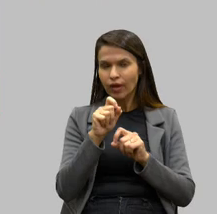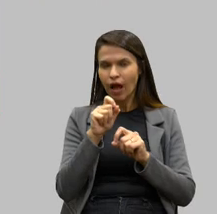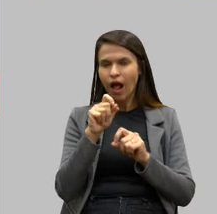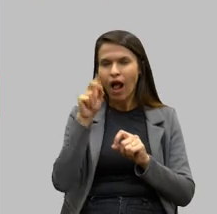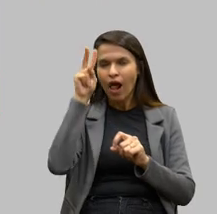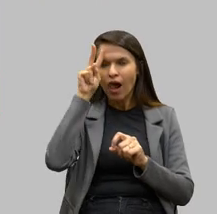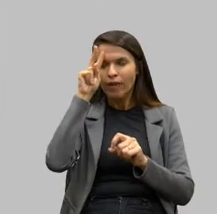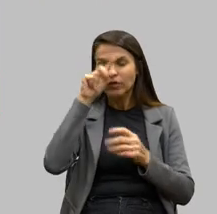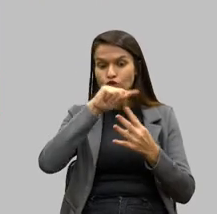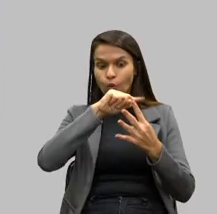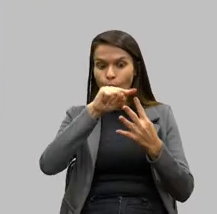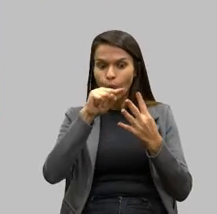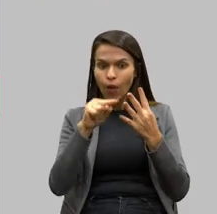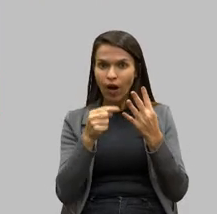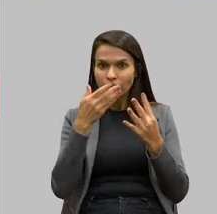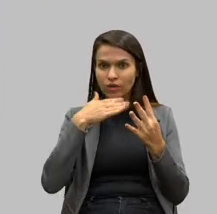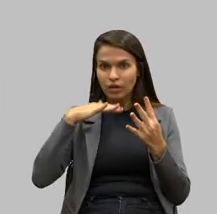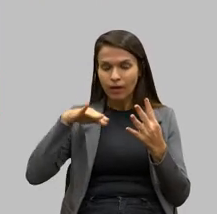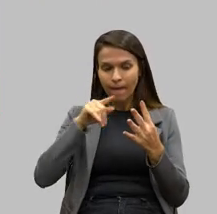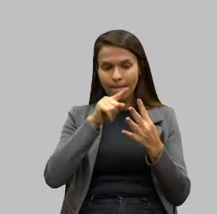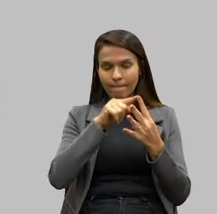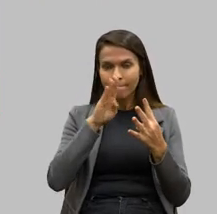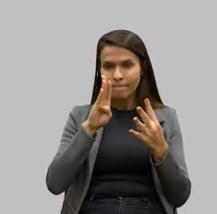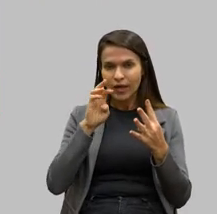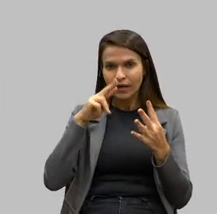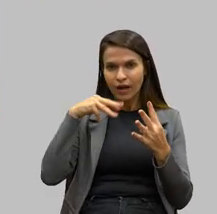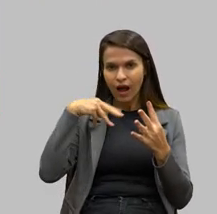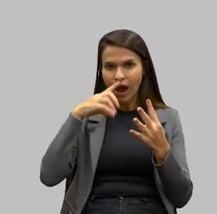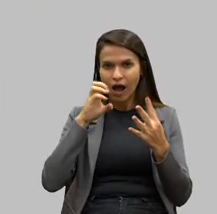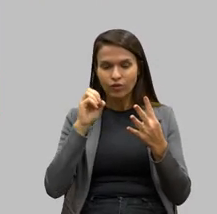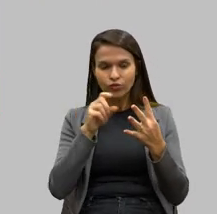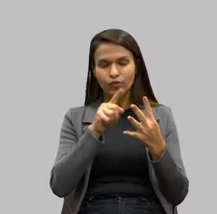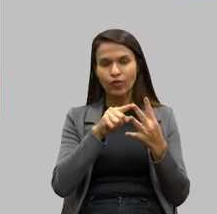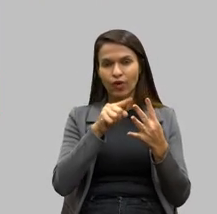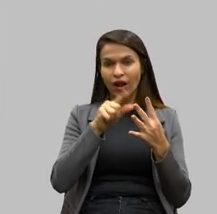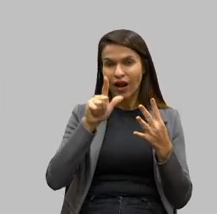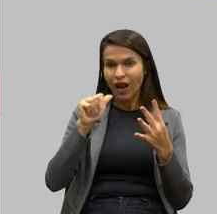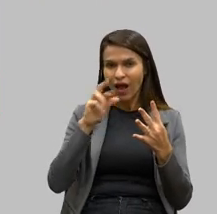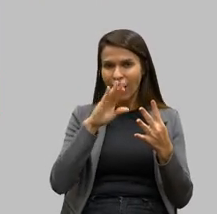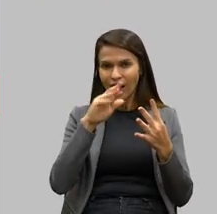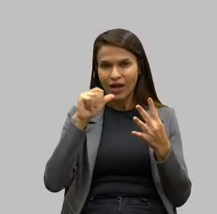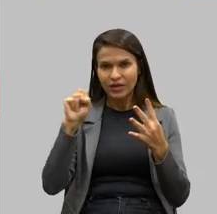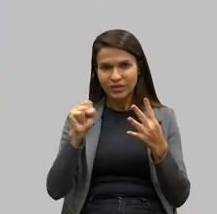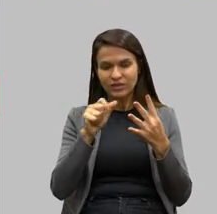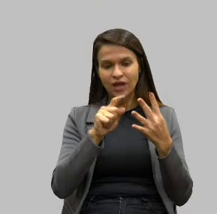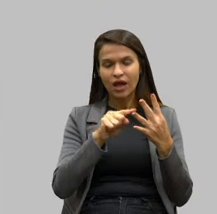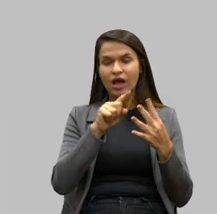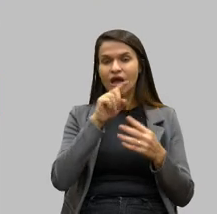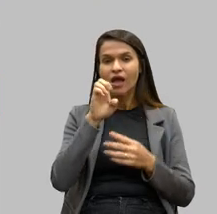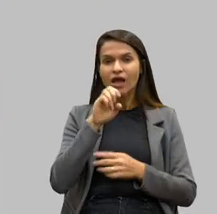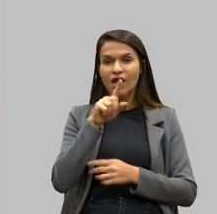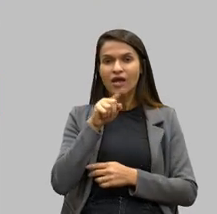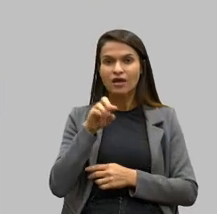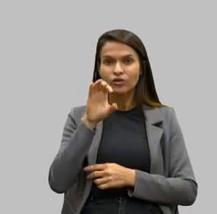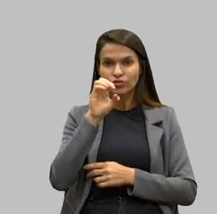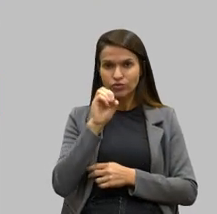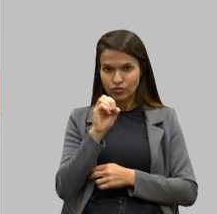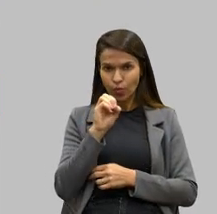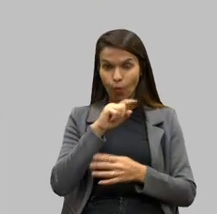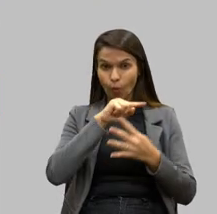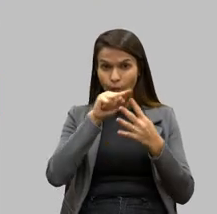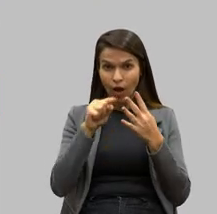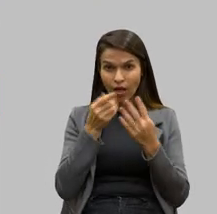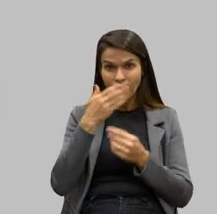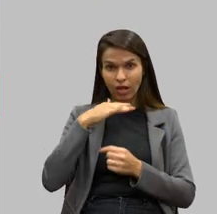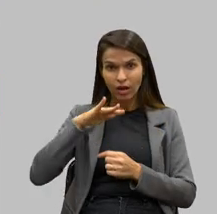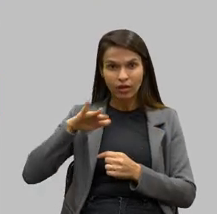crianças. Bernardo Machado, Bernardo Cunha, Larissa Maia e Enzo Barbosa. Quatro crianças